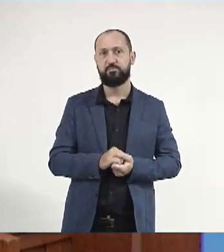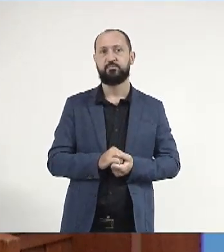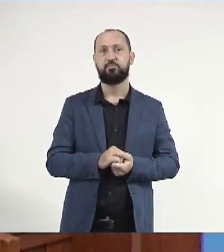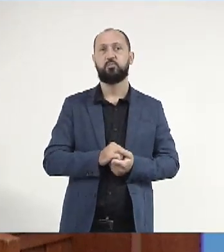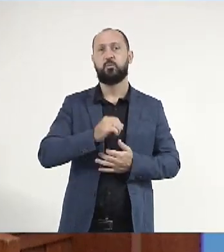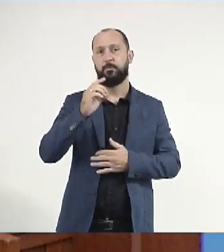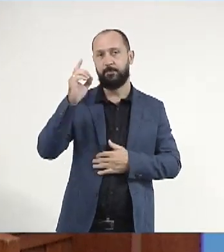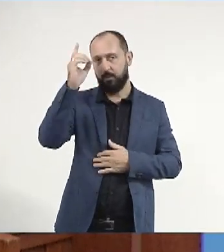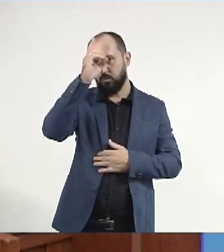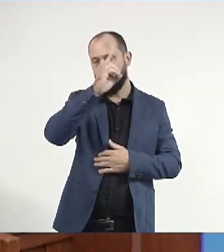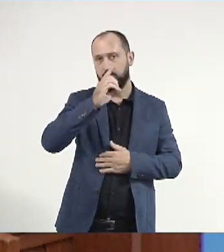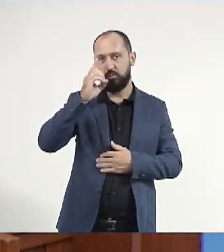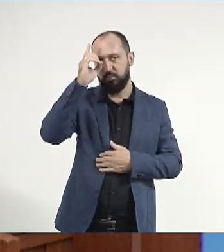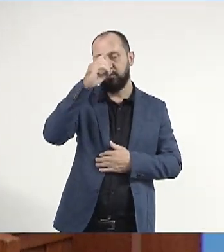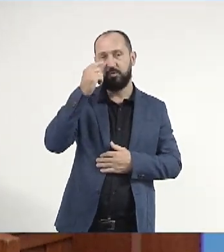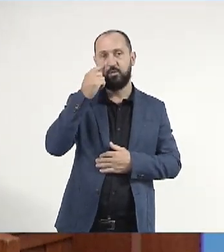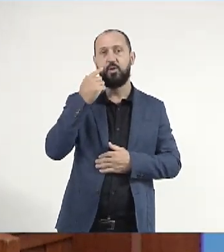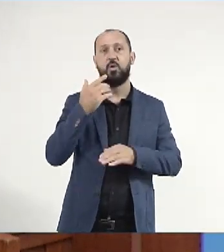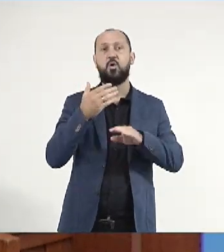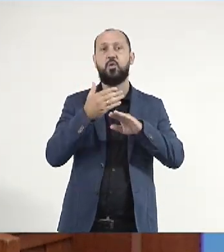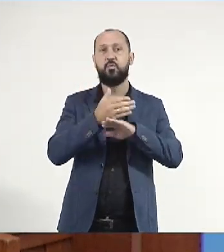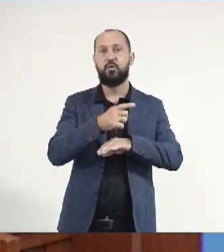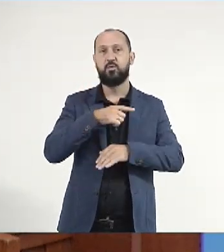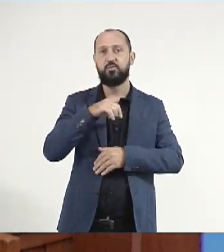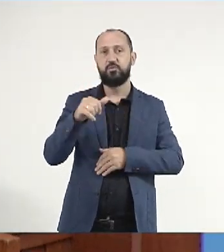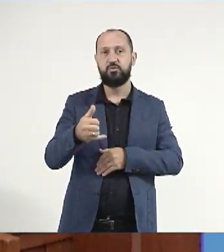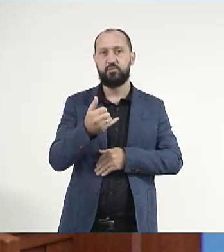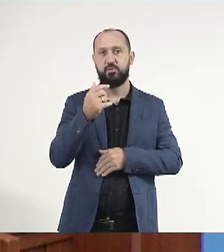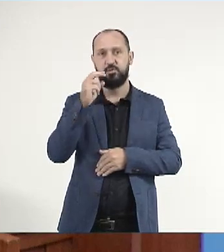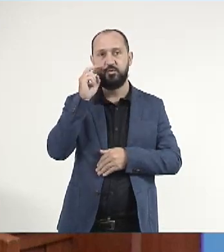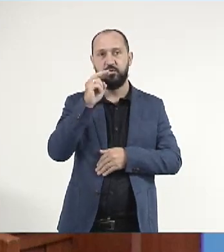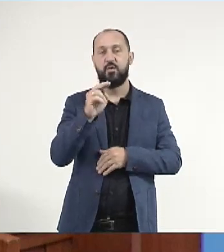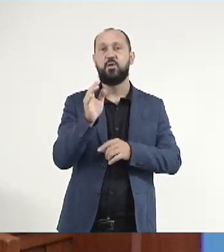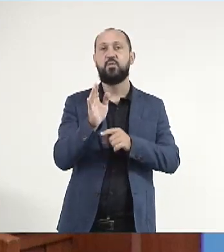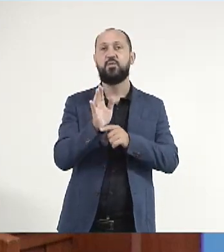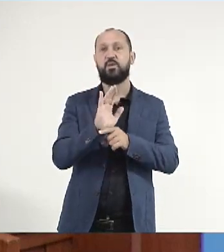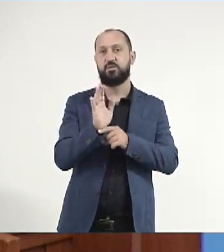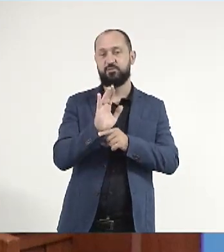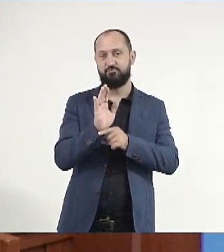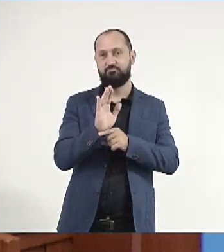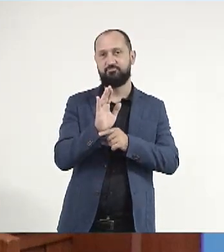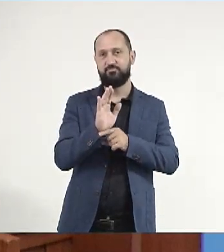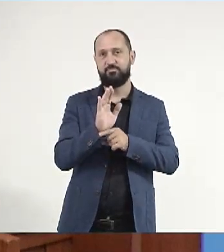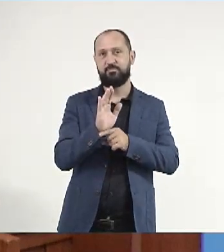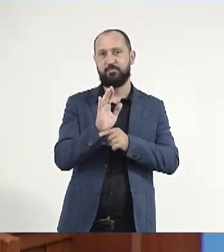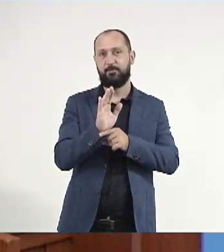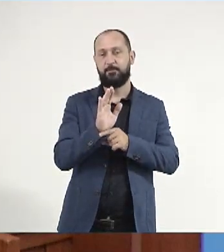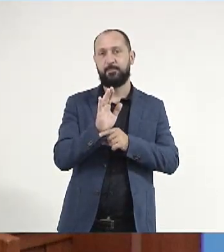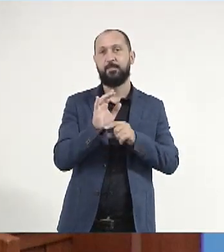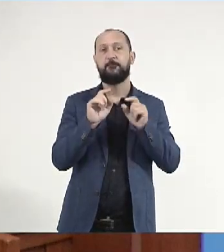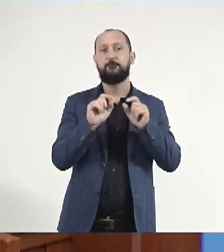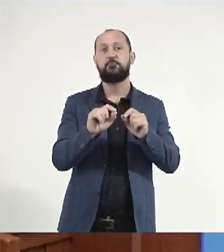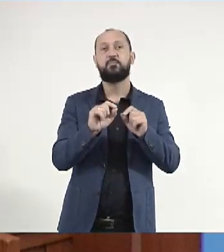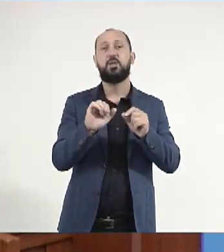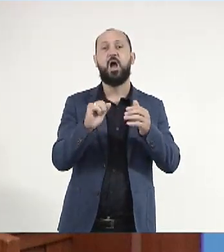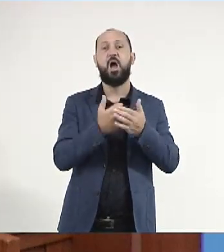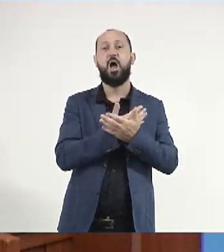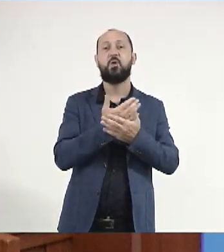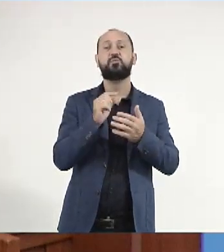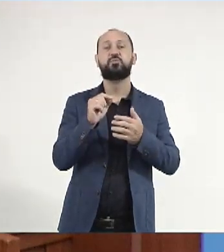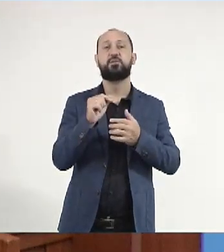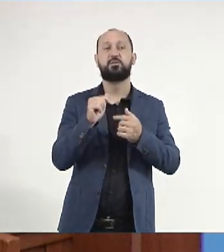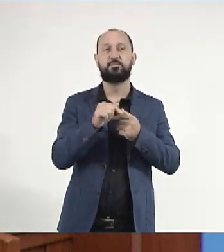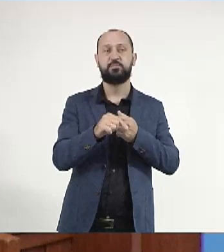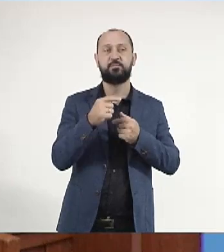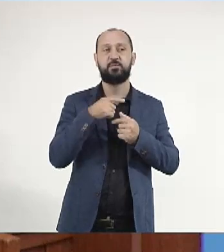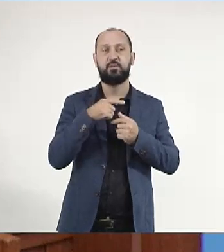No domingo, eu tive a oportunidade de assistir vídeo e vi que os ataques